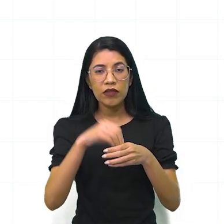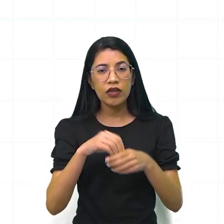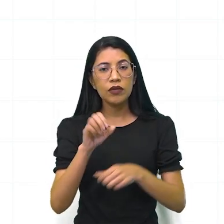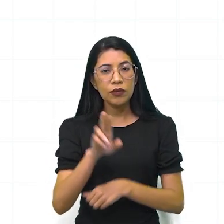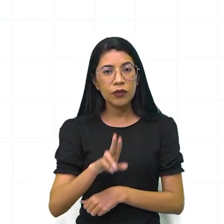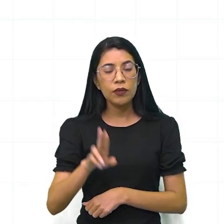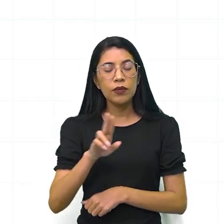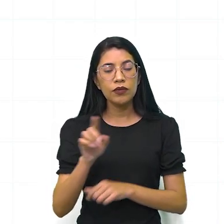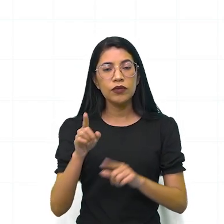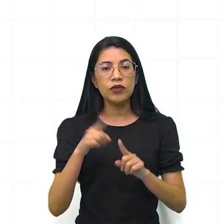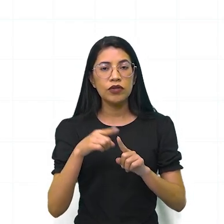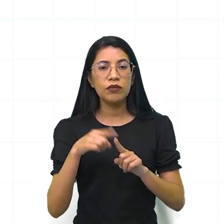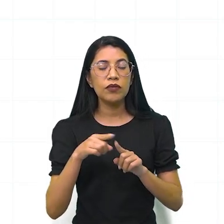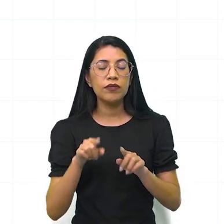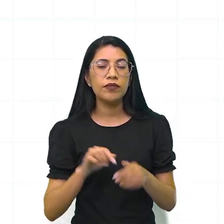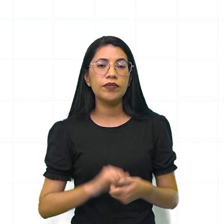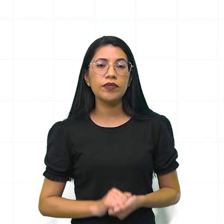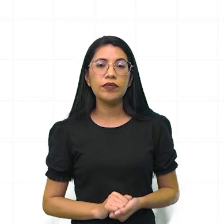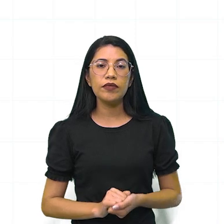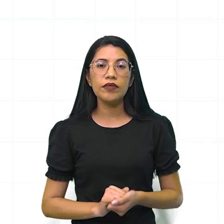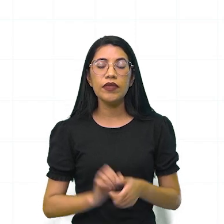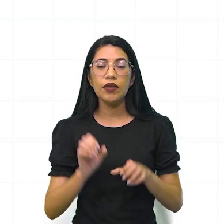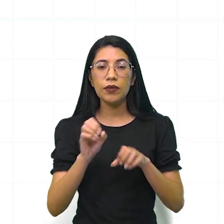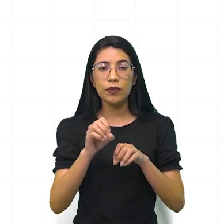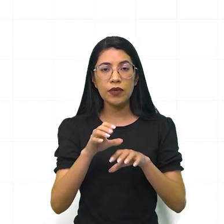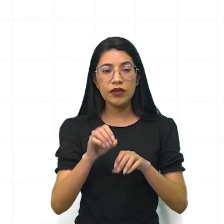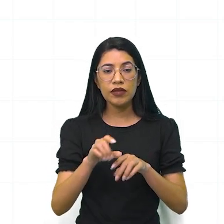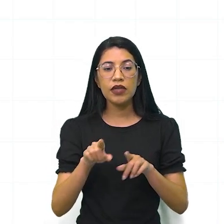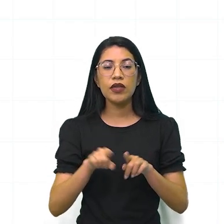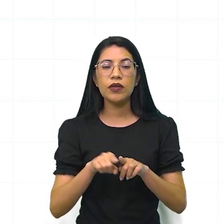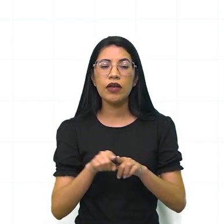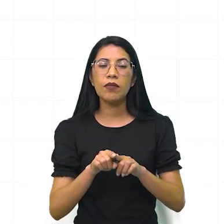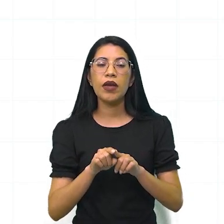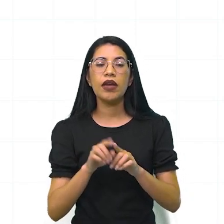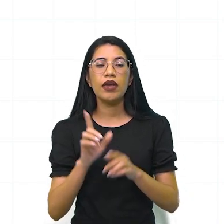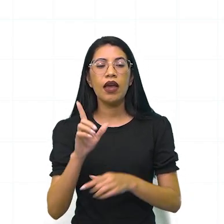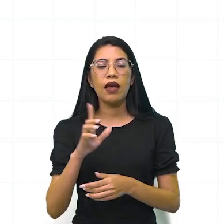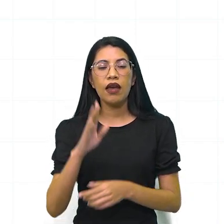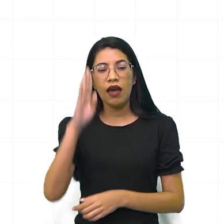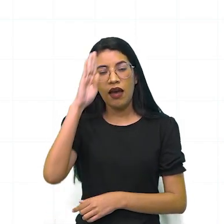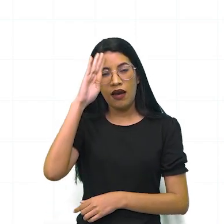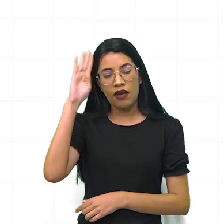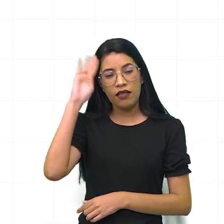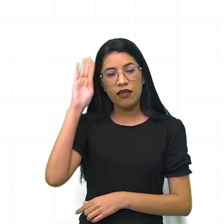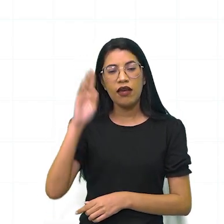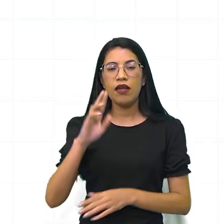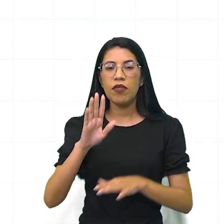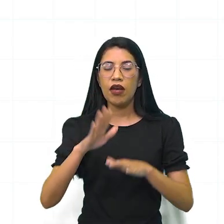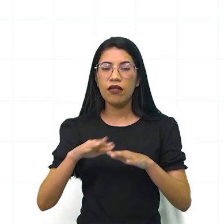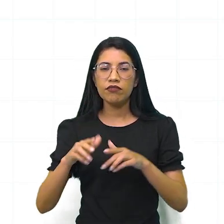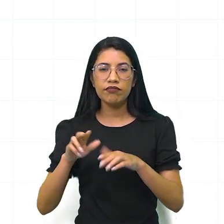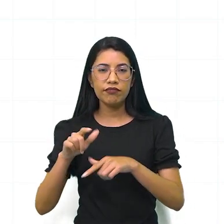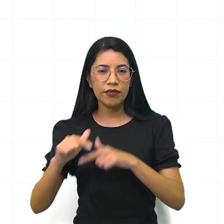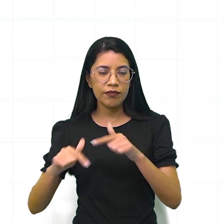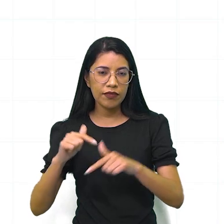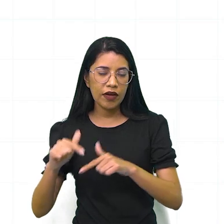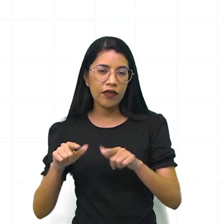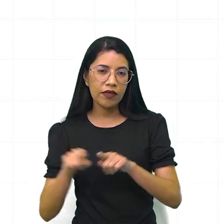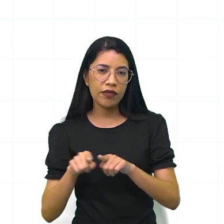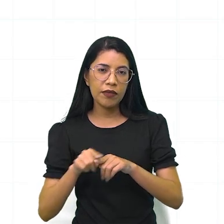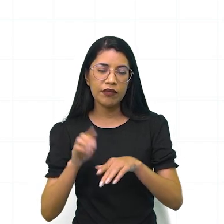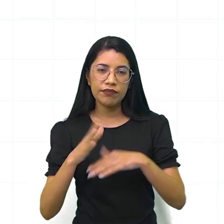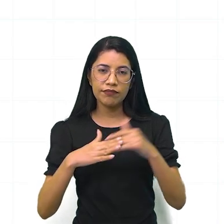tipo de texto, né? Então, educação escolar, acadêmica, profissional e outros. Certo? Então vejam aqui que agora